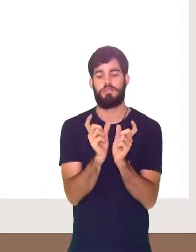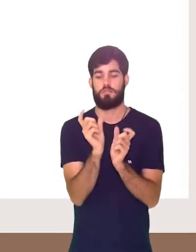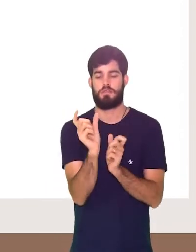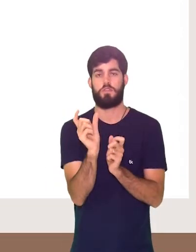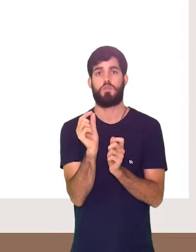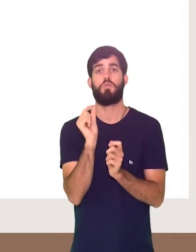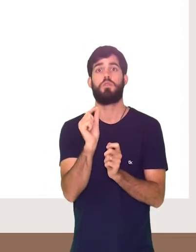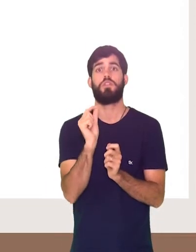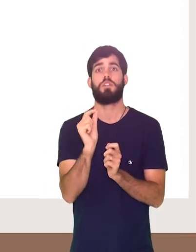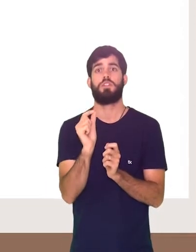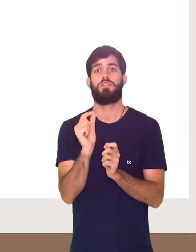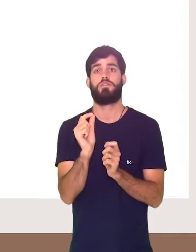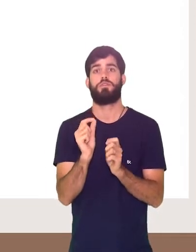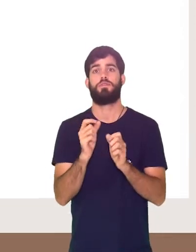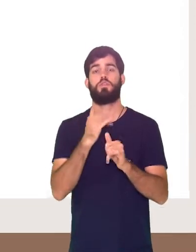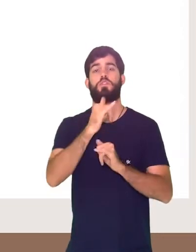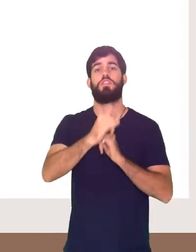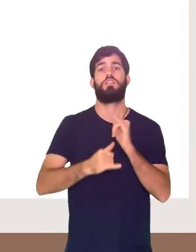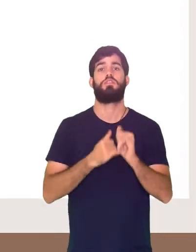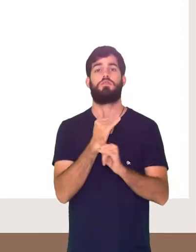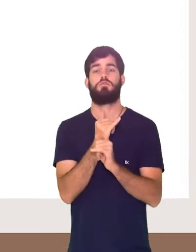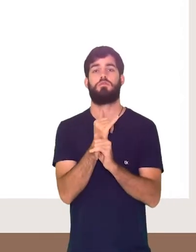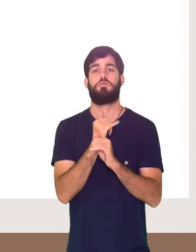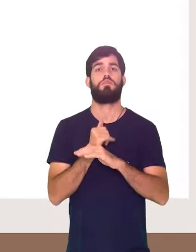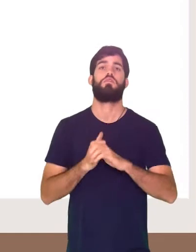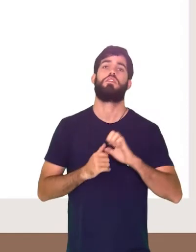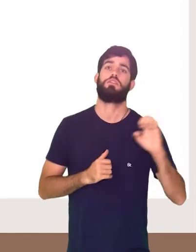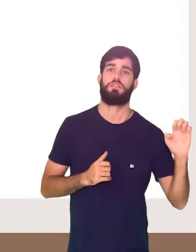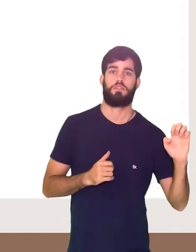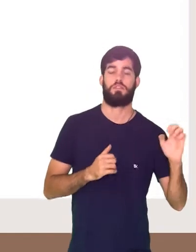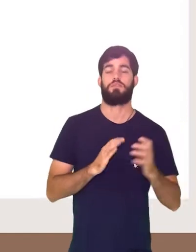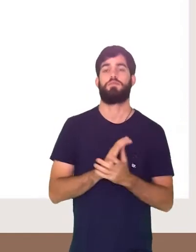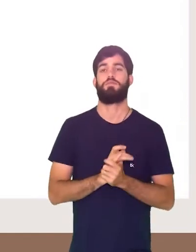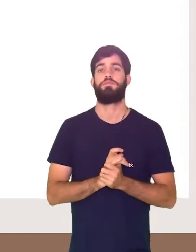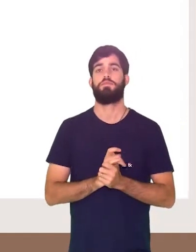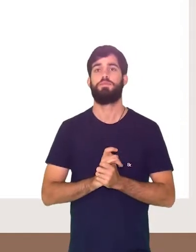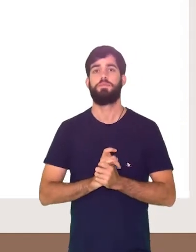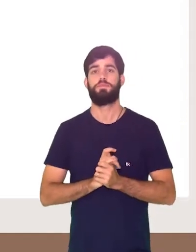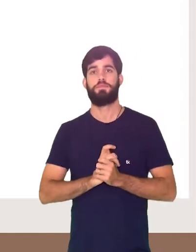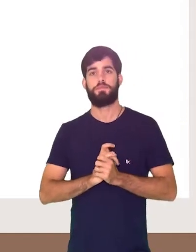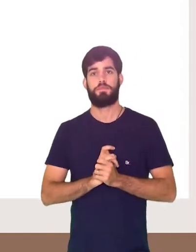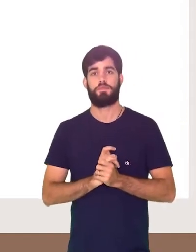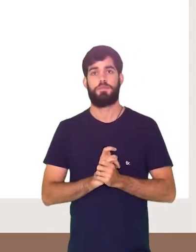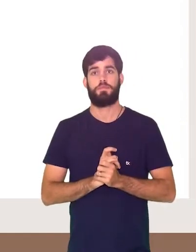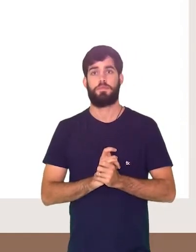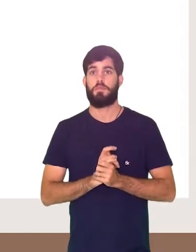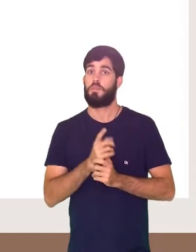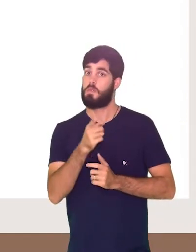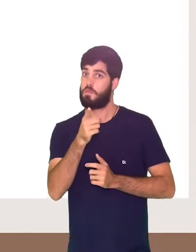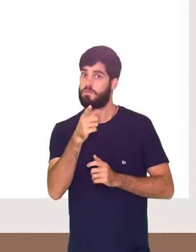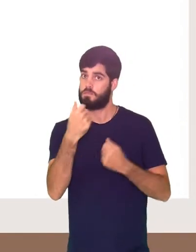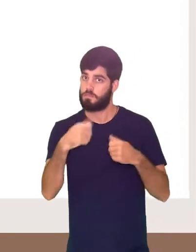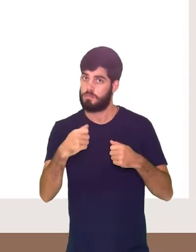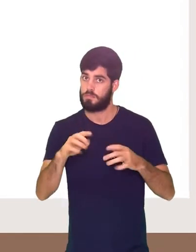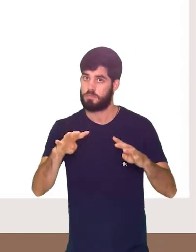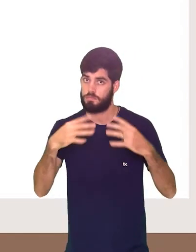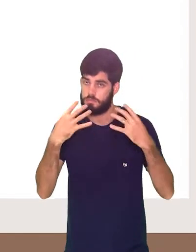elétron está do lado esquerdo da seta. Fica ligado nisso,